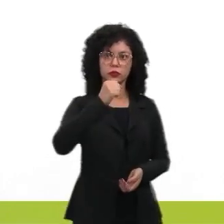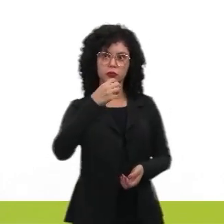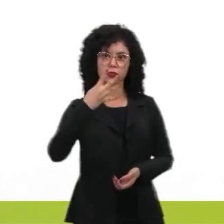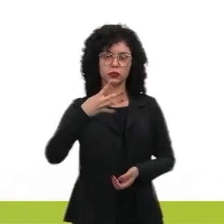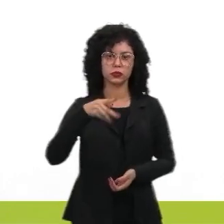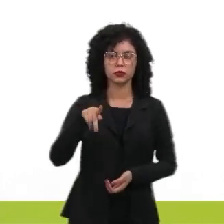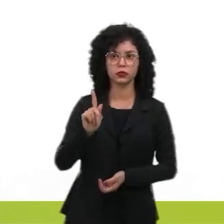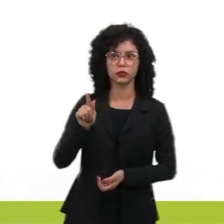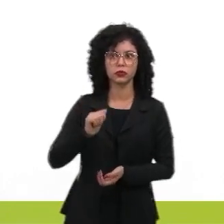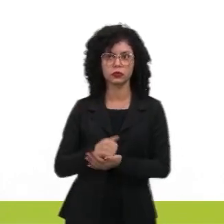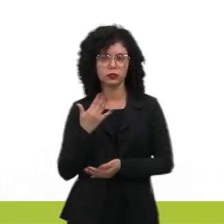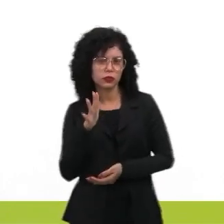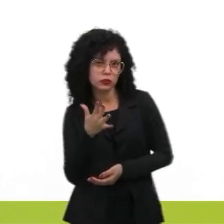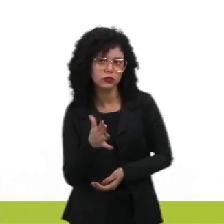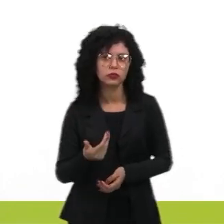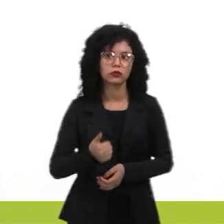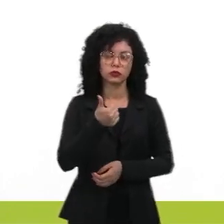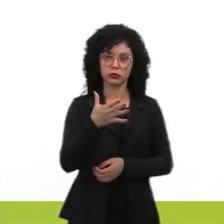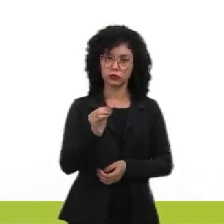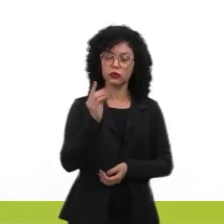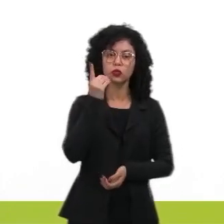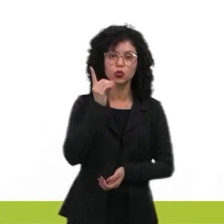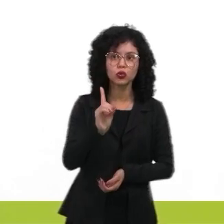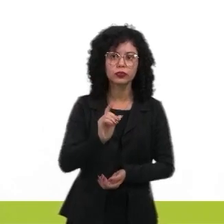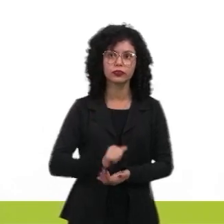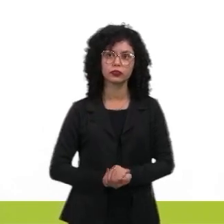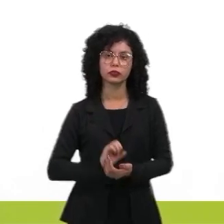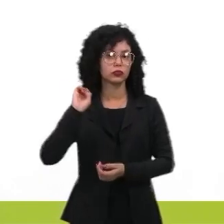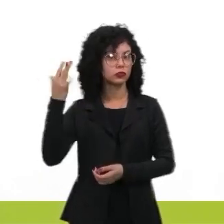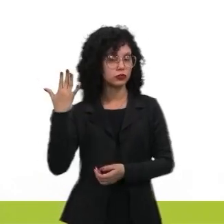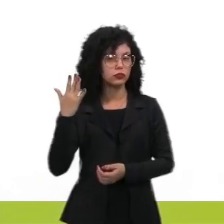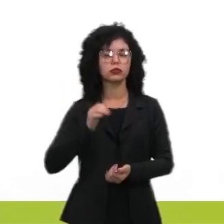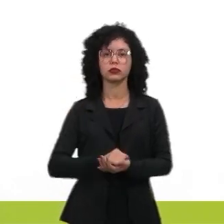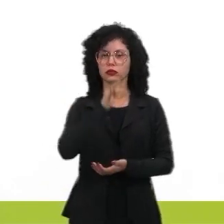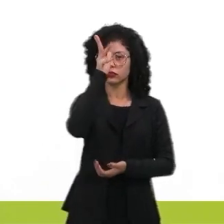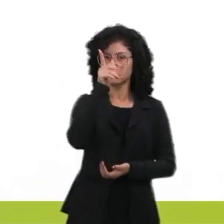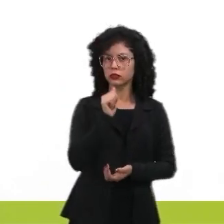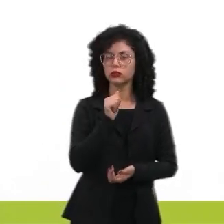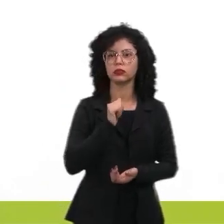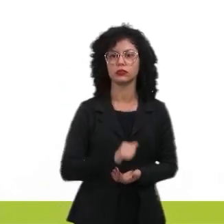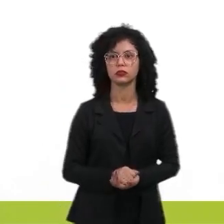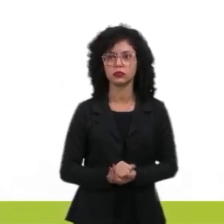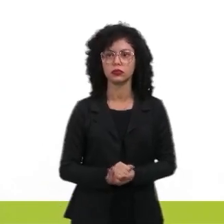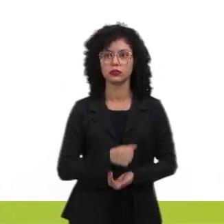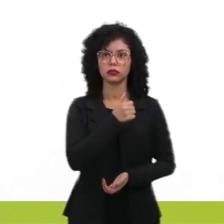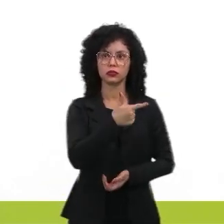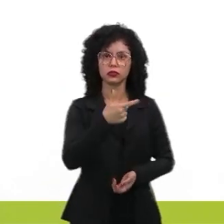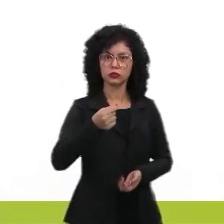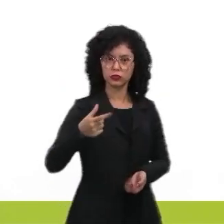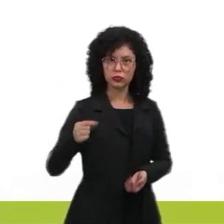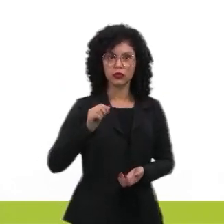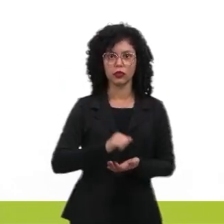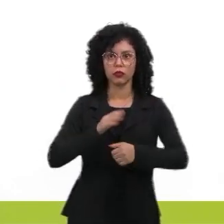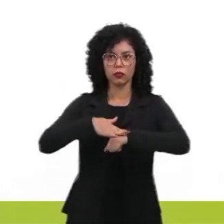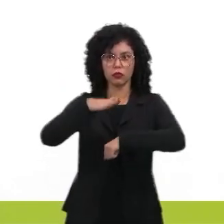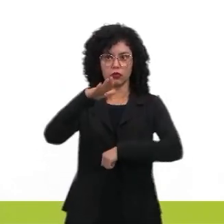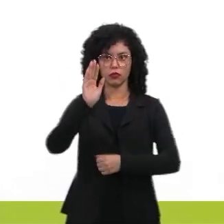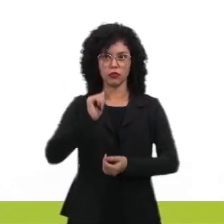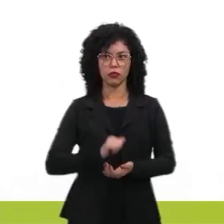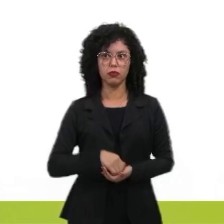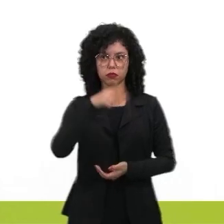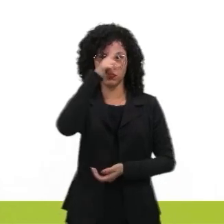984 quilos duram exatamente 10 dias. Caso a granja tivesse 200 frangos a mais,